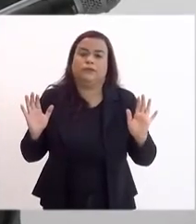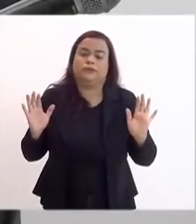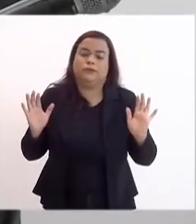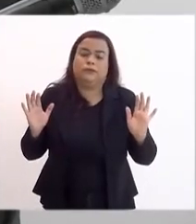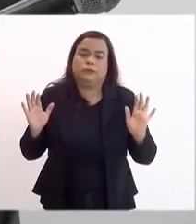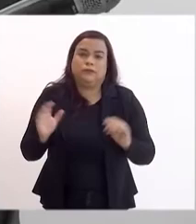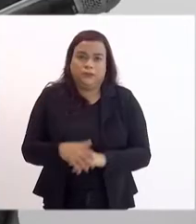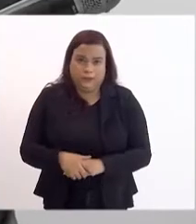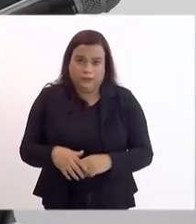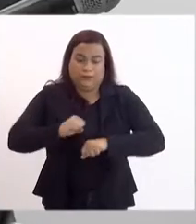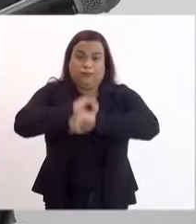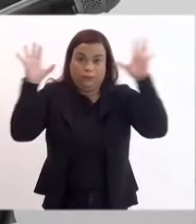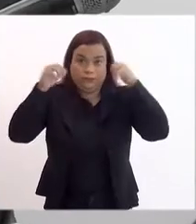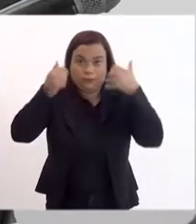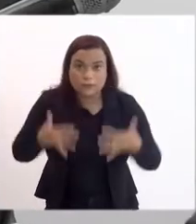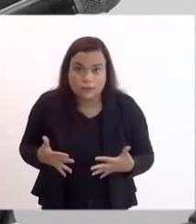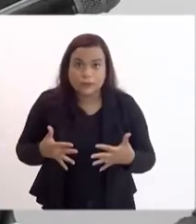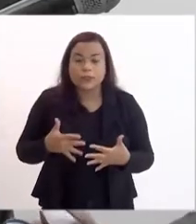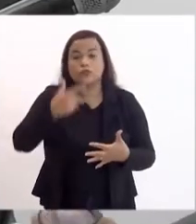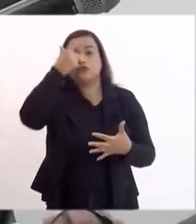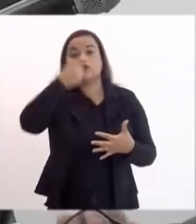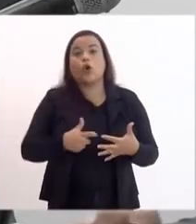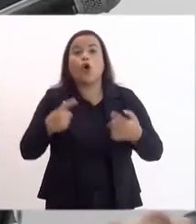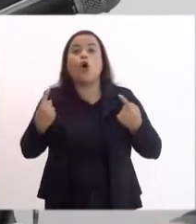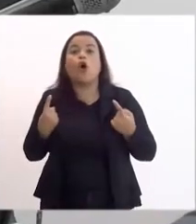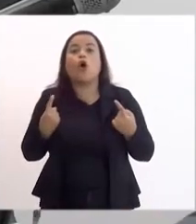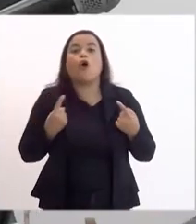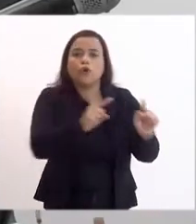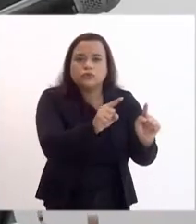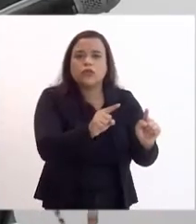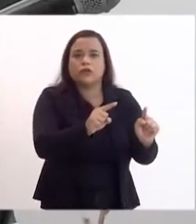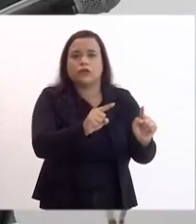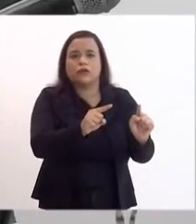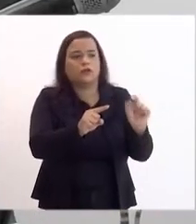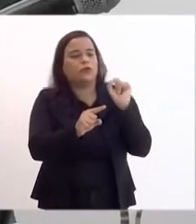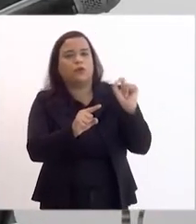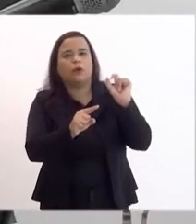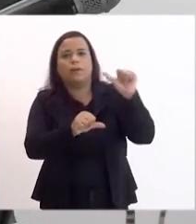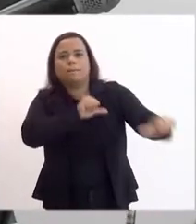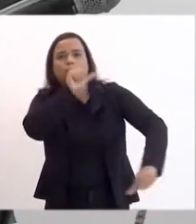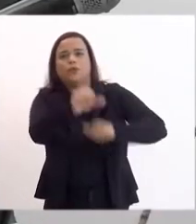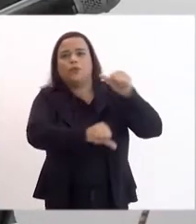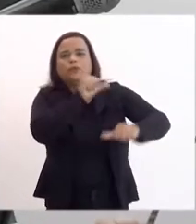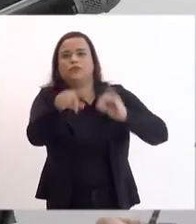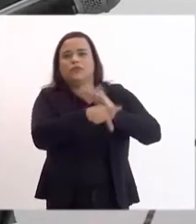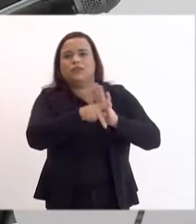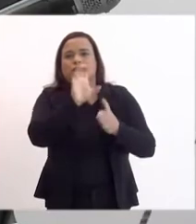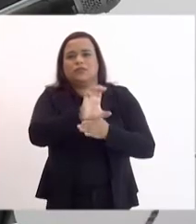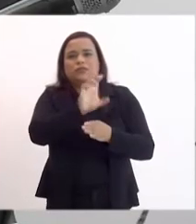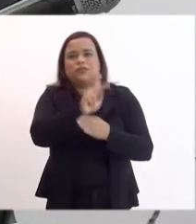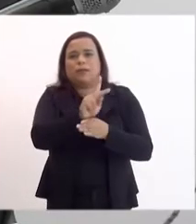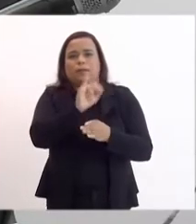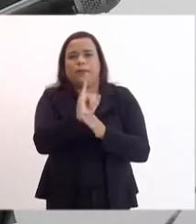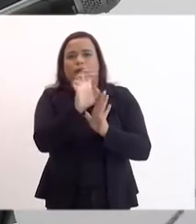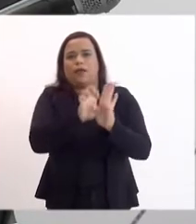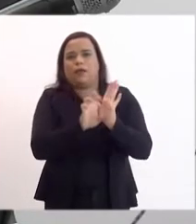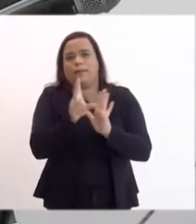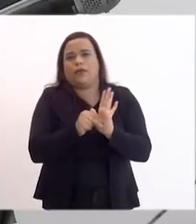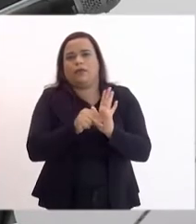cortadas. Então, eu quero deixar claro, eu sou contra que se mude CPI por emenda.